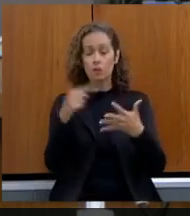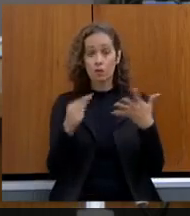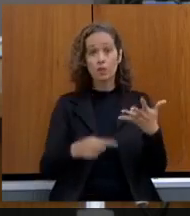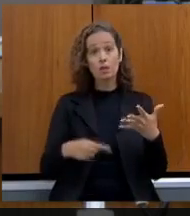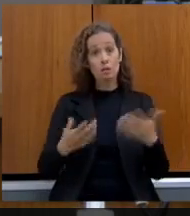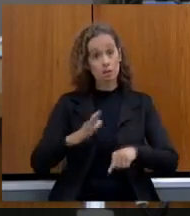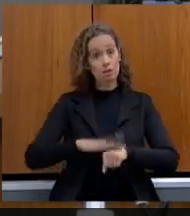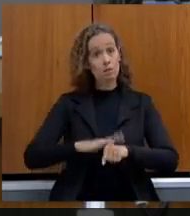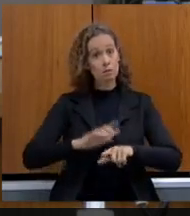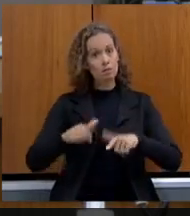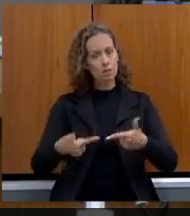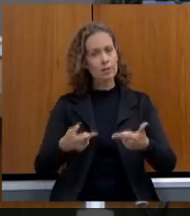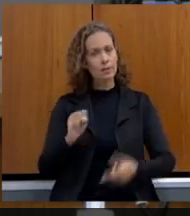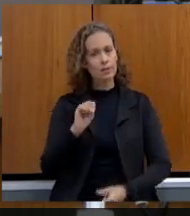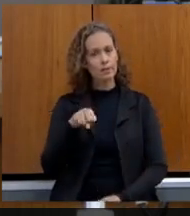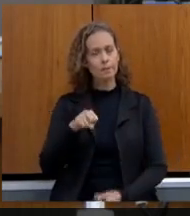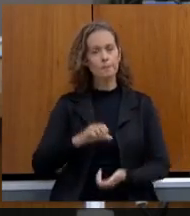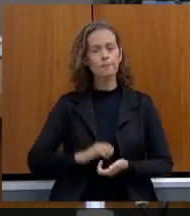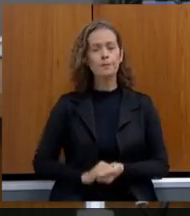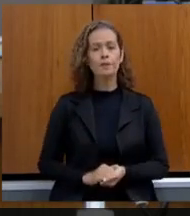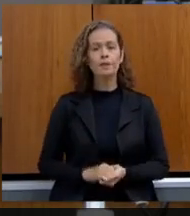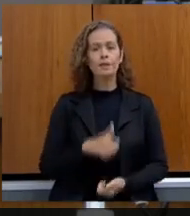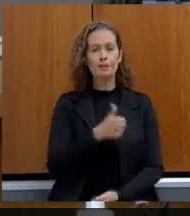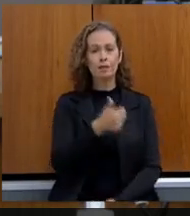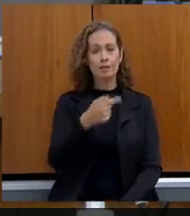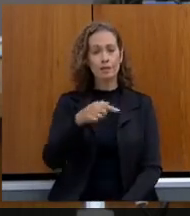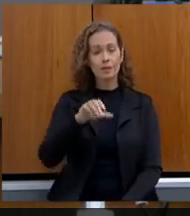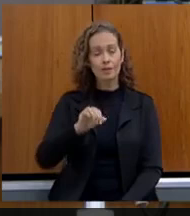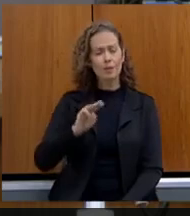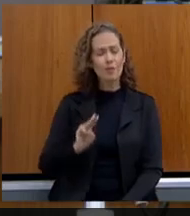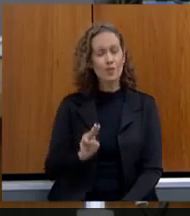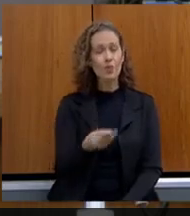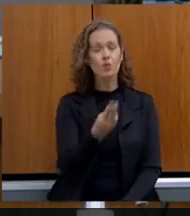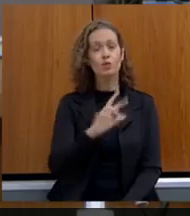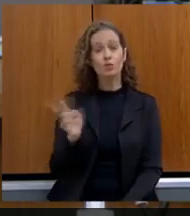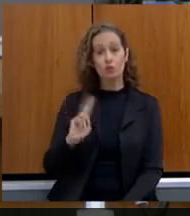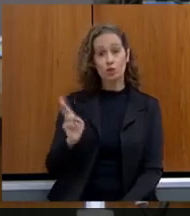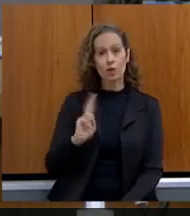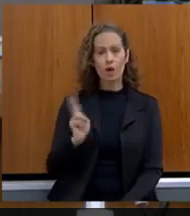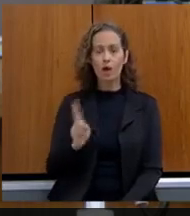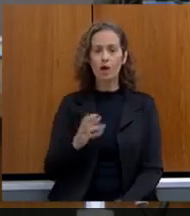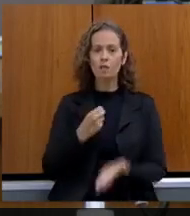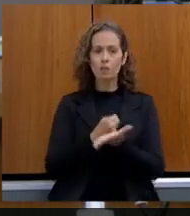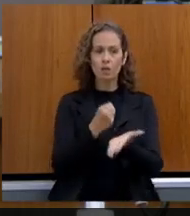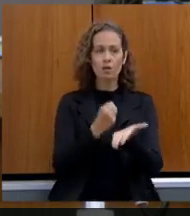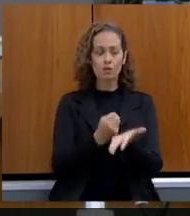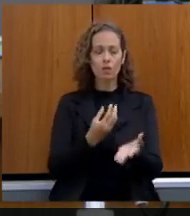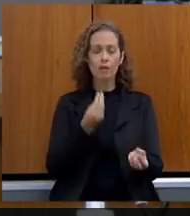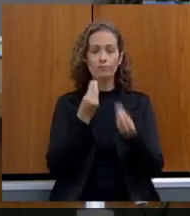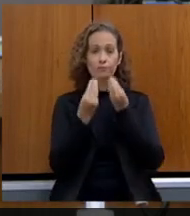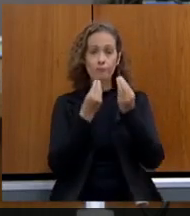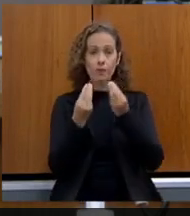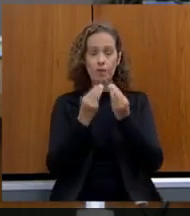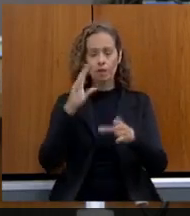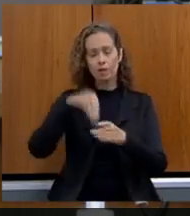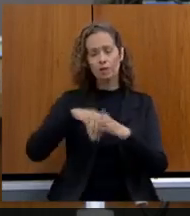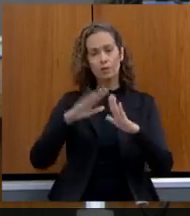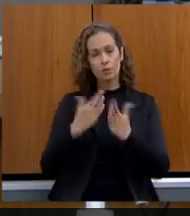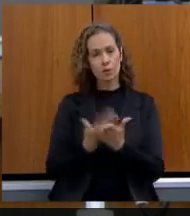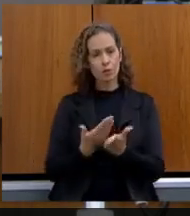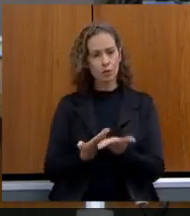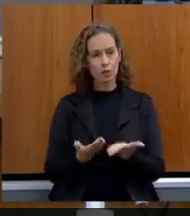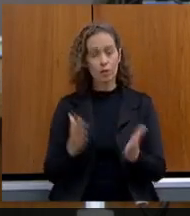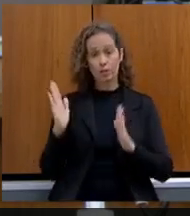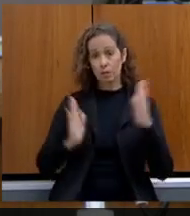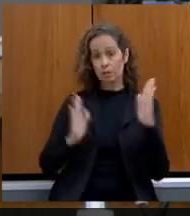feitas a 170 milhões de reais para dobrar o recurso de merenda a gente está falando de merenda escolar na